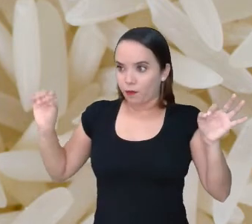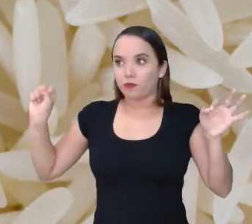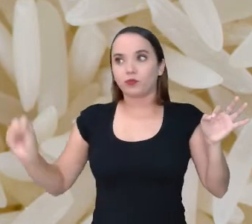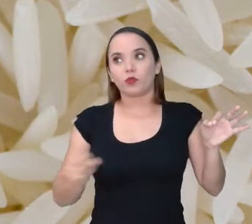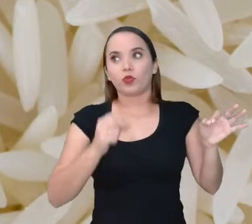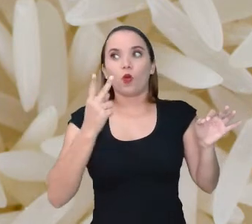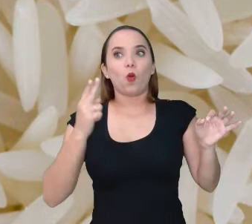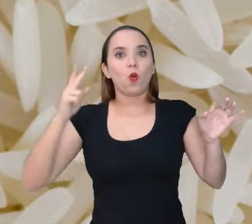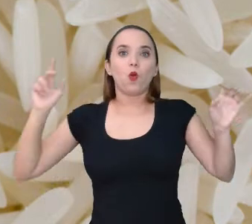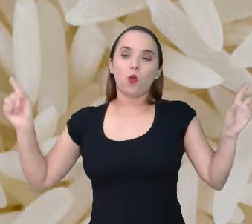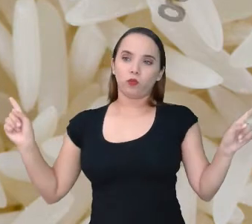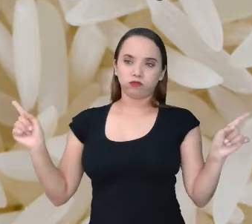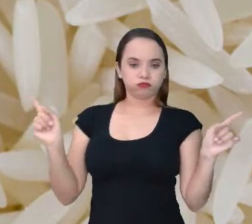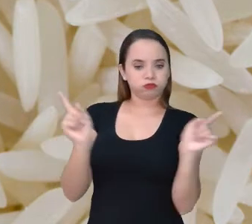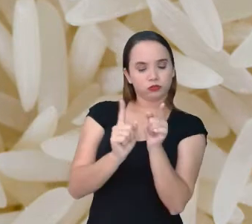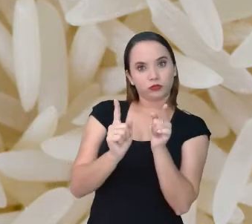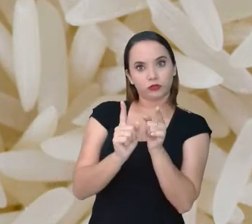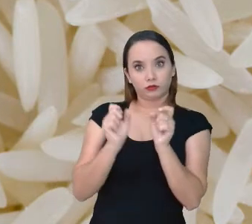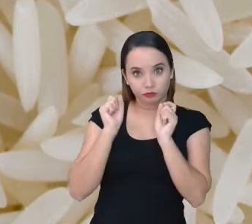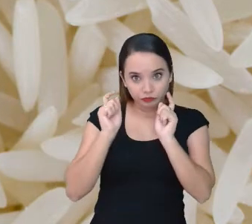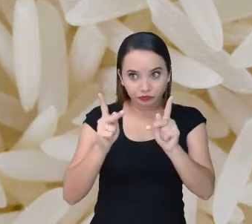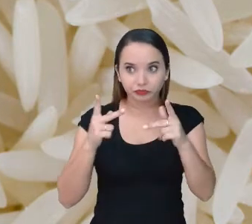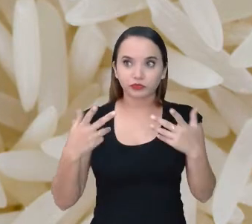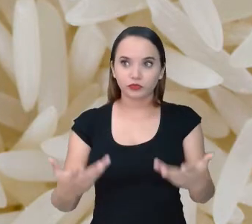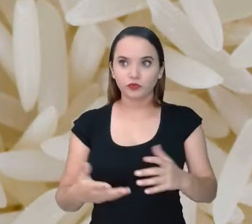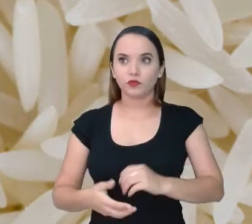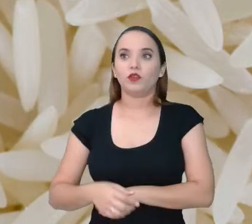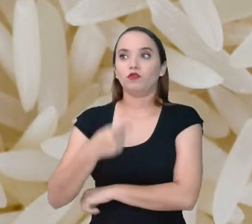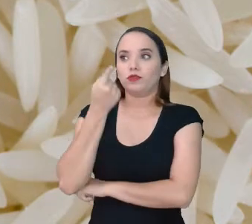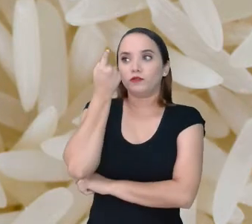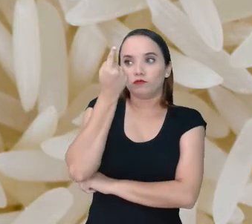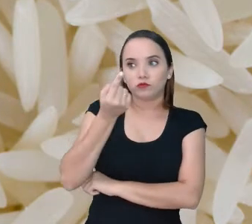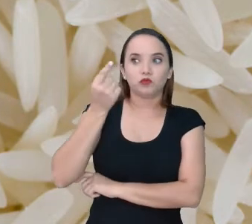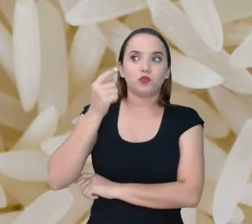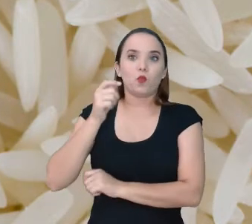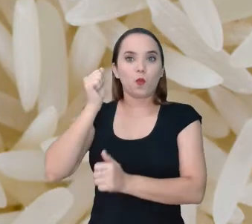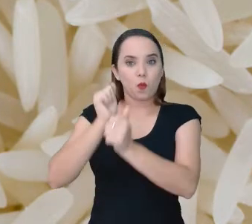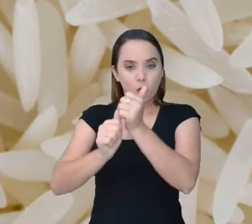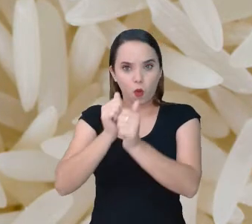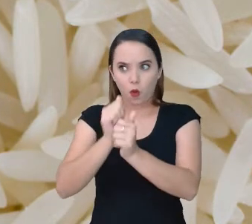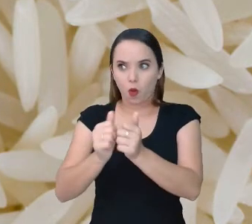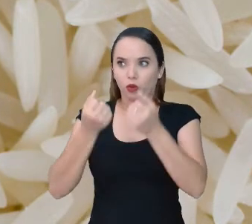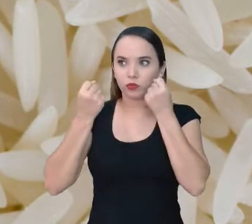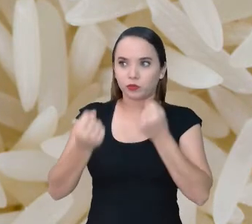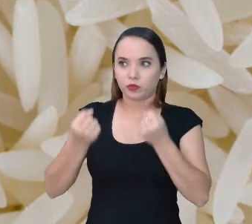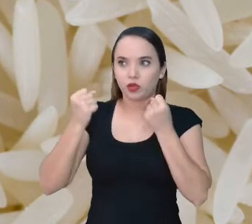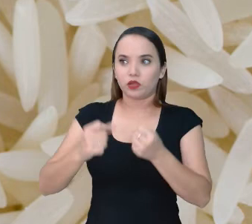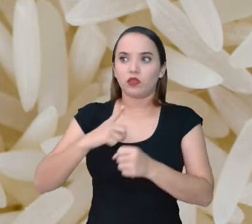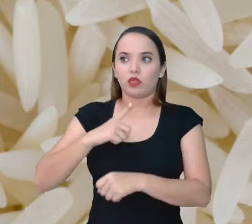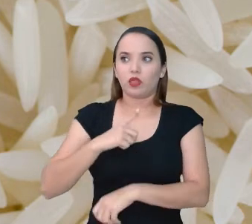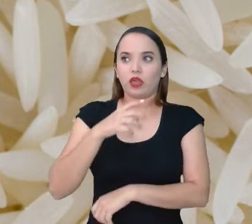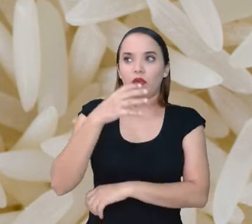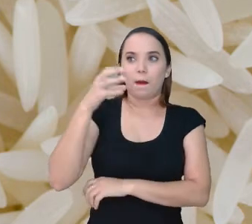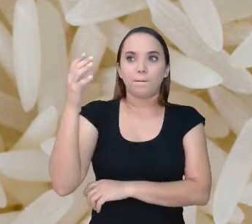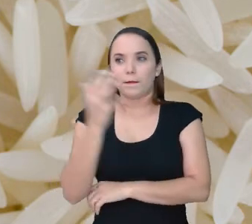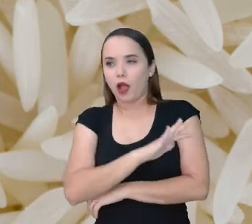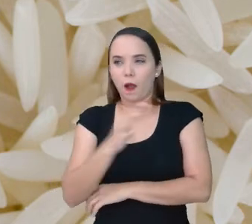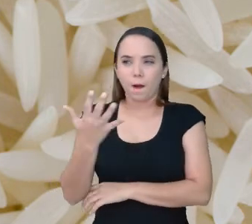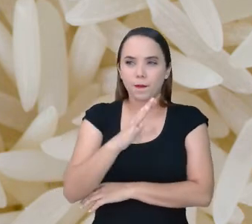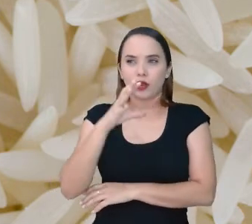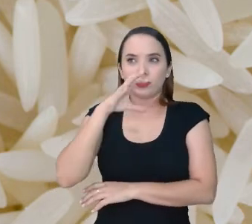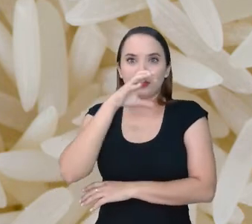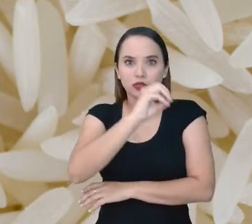muito pequenos, certo? Então, um grão de arroz, ele pesa aí 0, né, aproximadamente